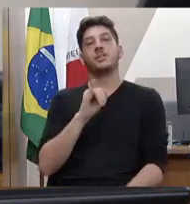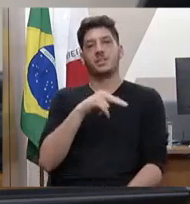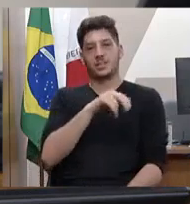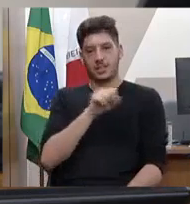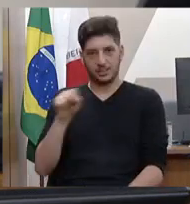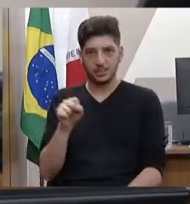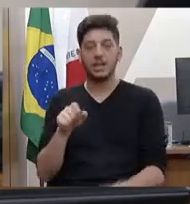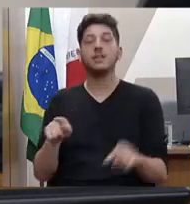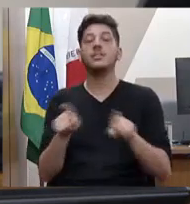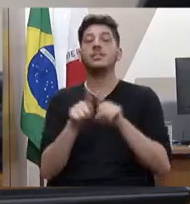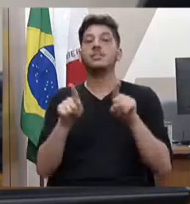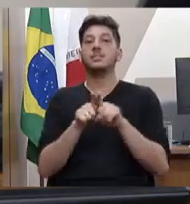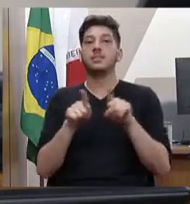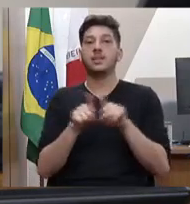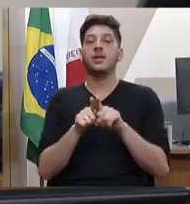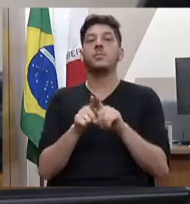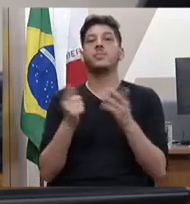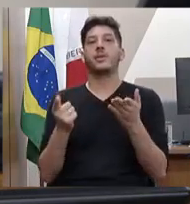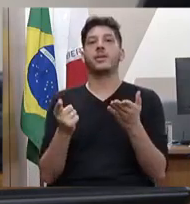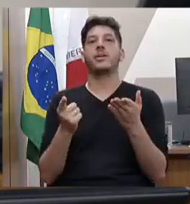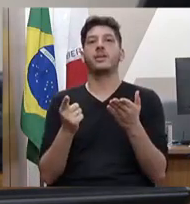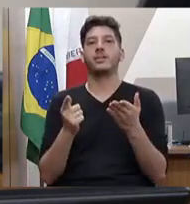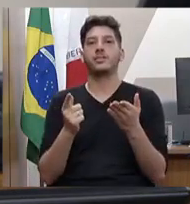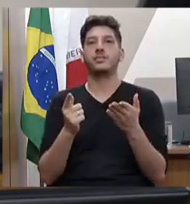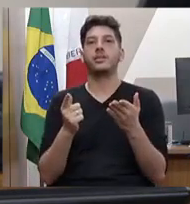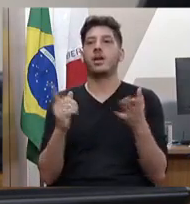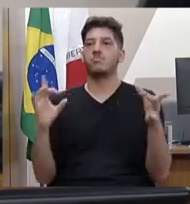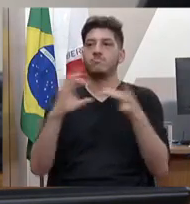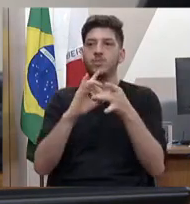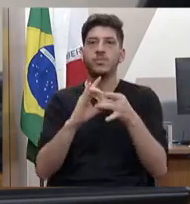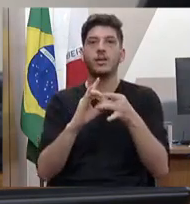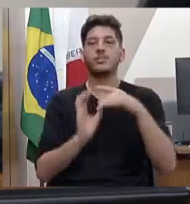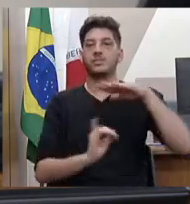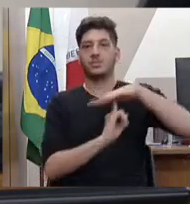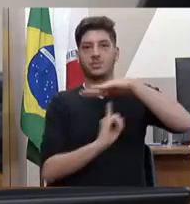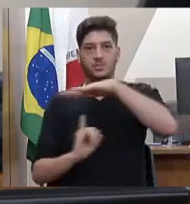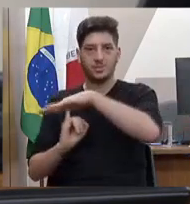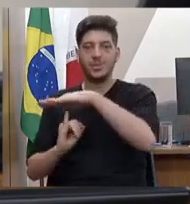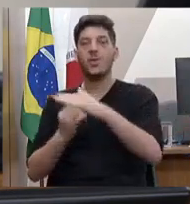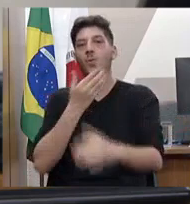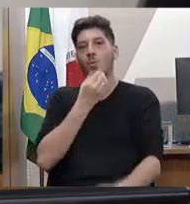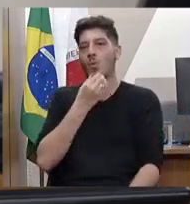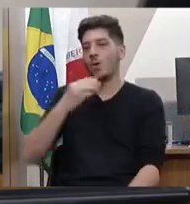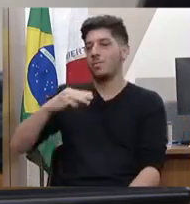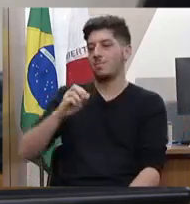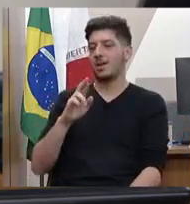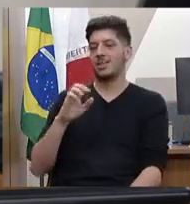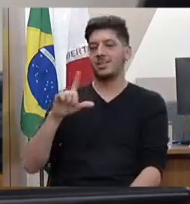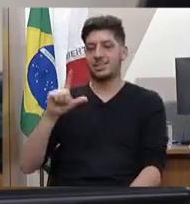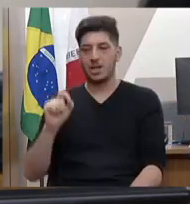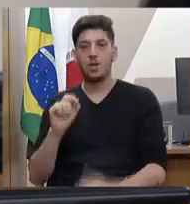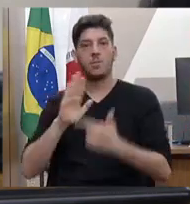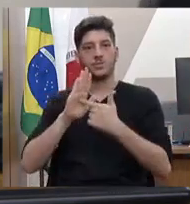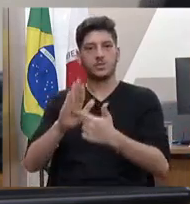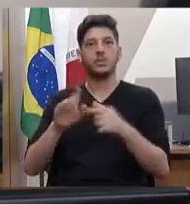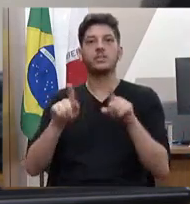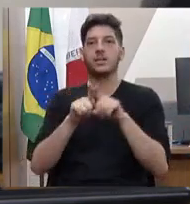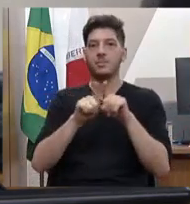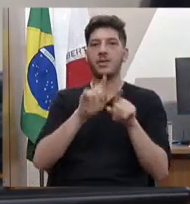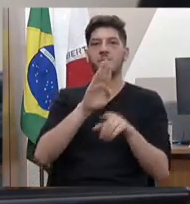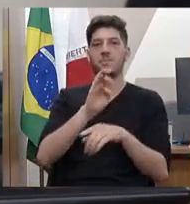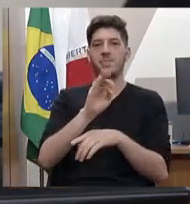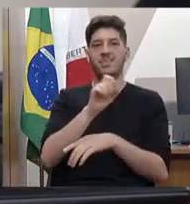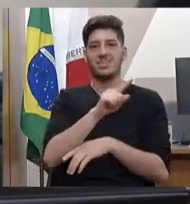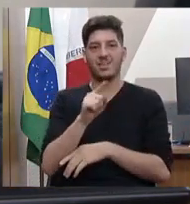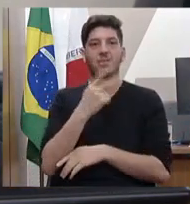da terceirização pessoal do bar colocou a unificação dos órgãos que o Marcelo apontou que Betão tem colocado é o